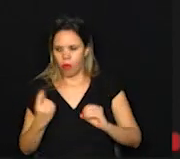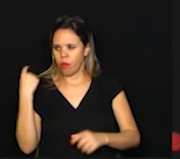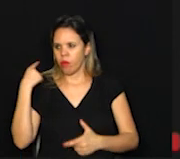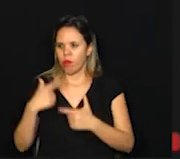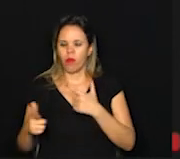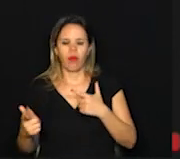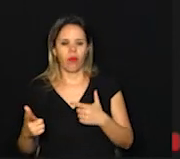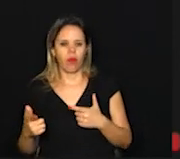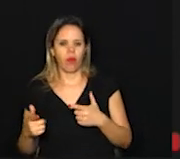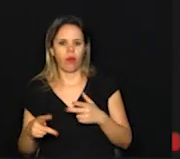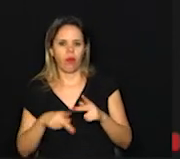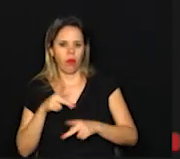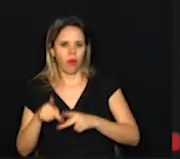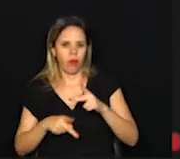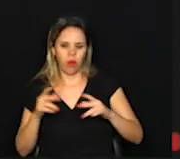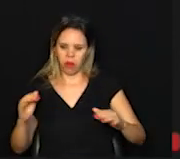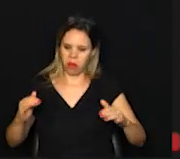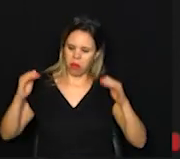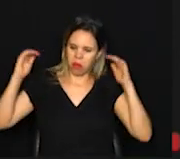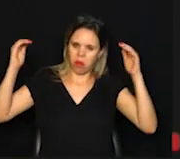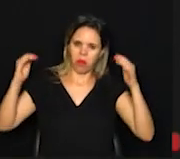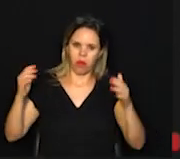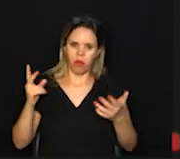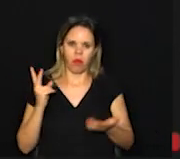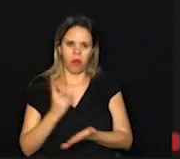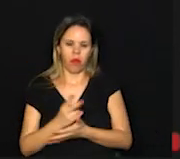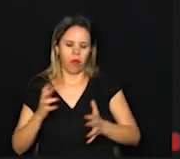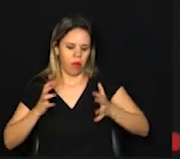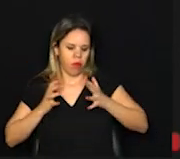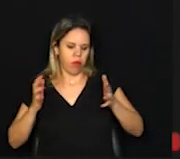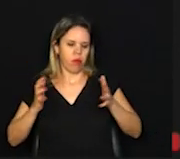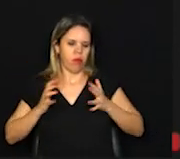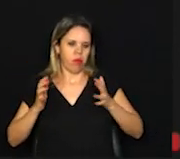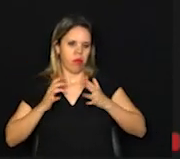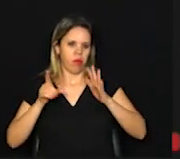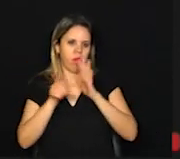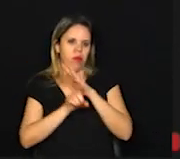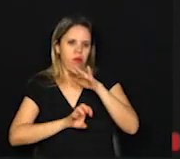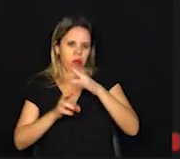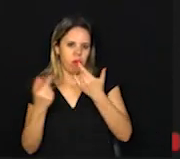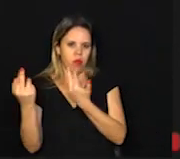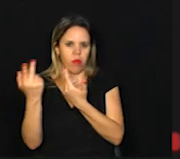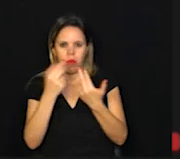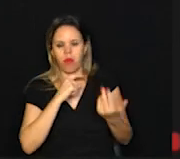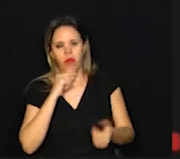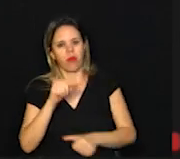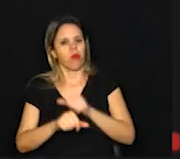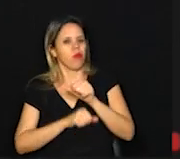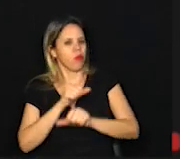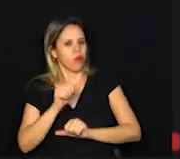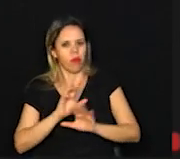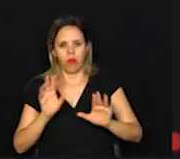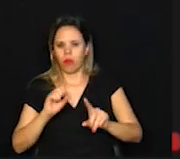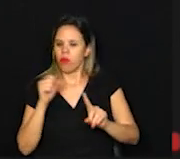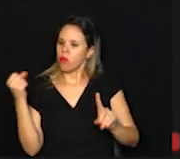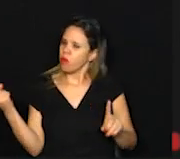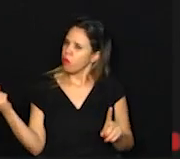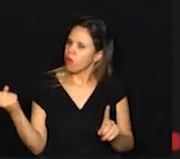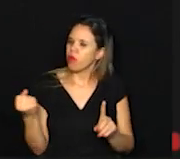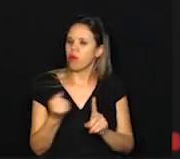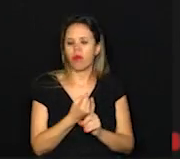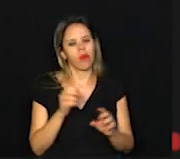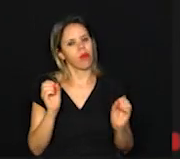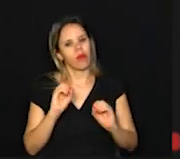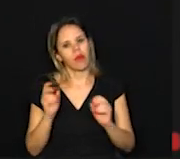a classe dominante continua a mesma, os latifundiários, os empresários, ninguém mudou de posição social, né?